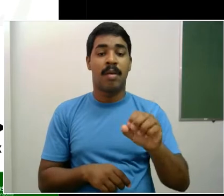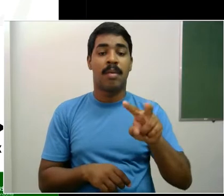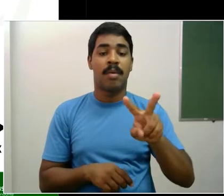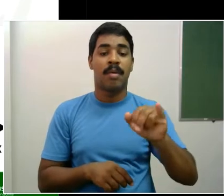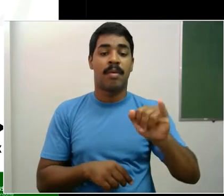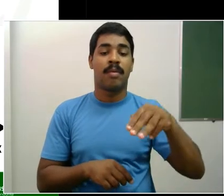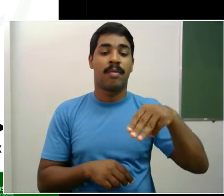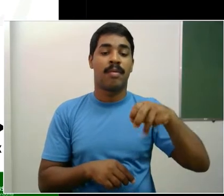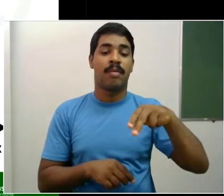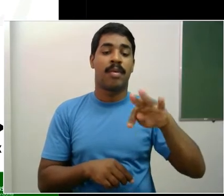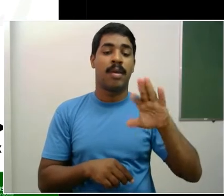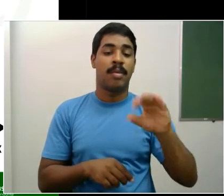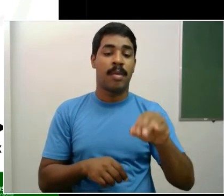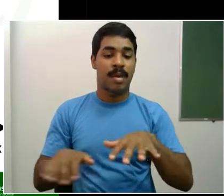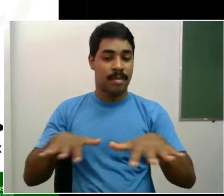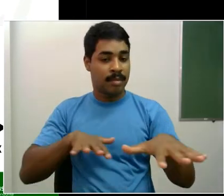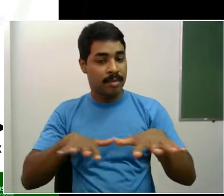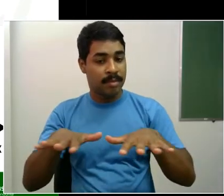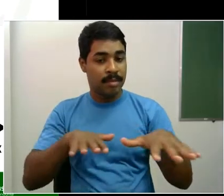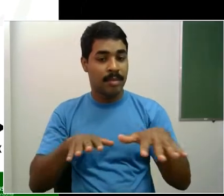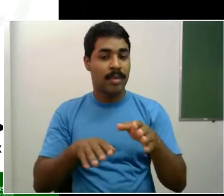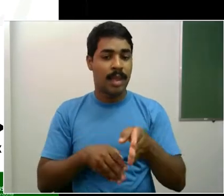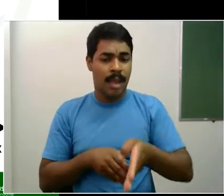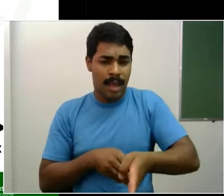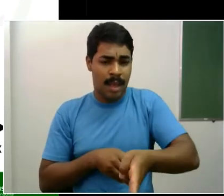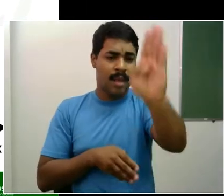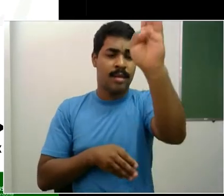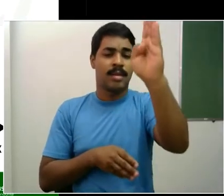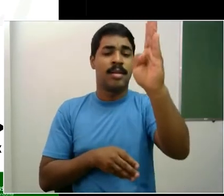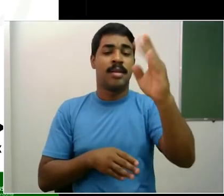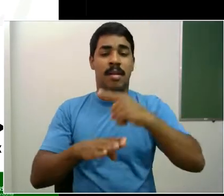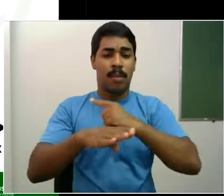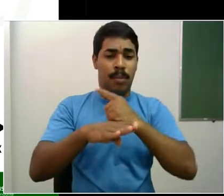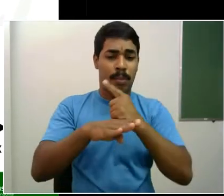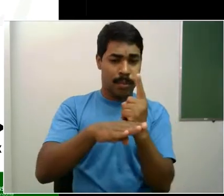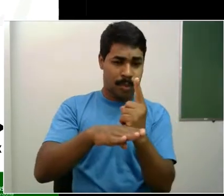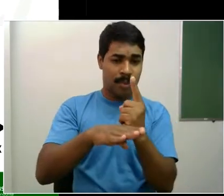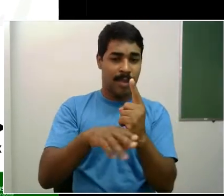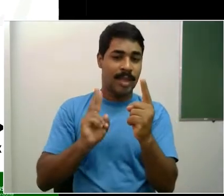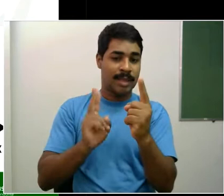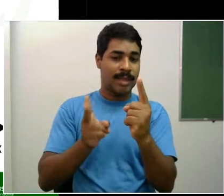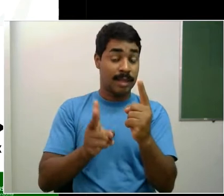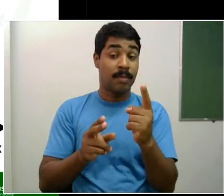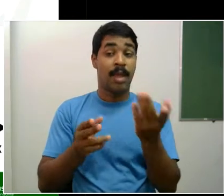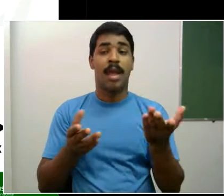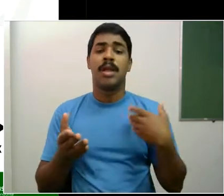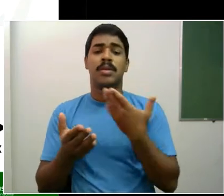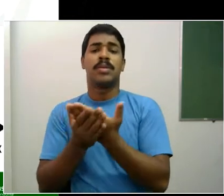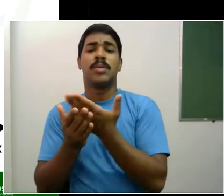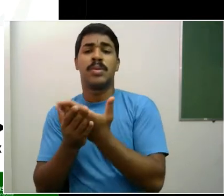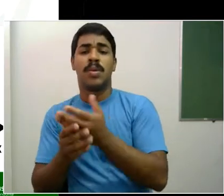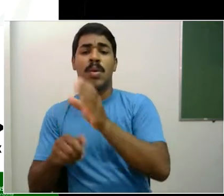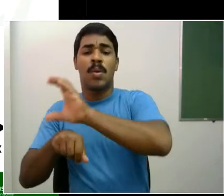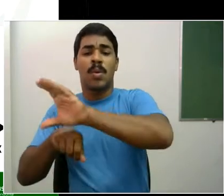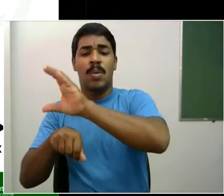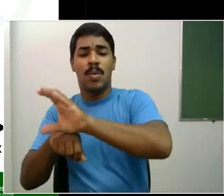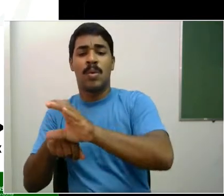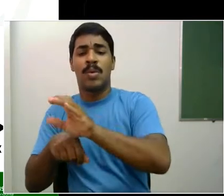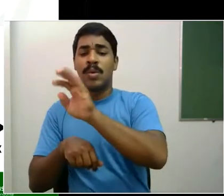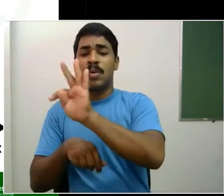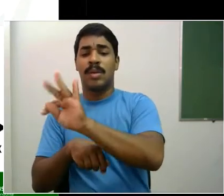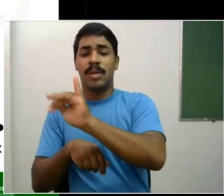os cursos de informática e também de biotecnologia. Peço para que de antemão vocês já